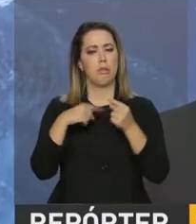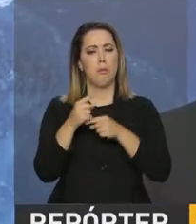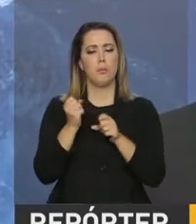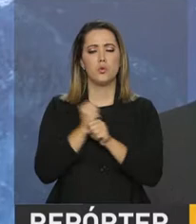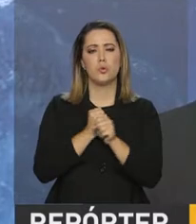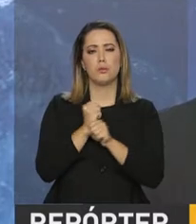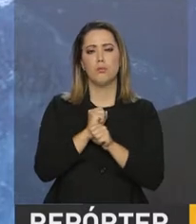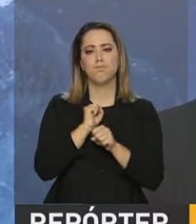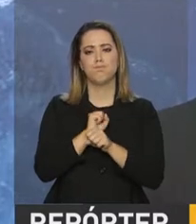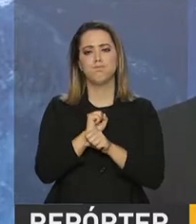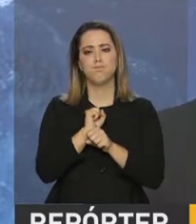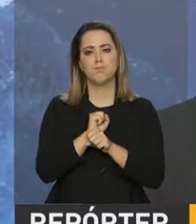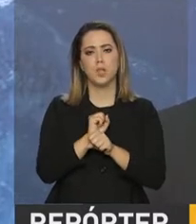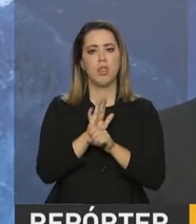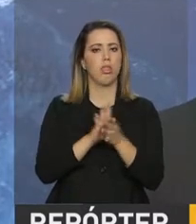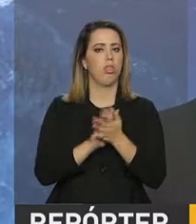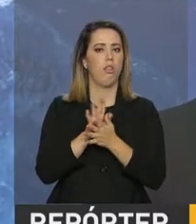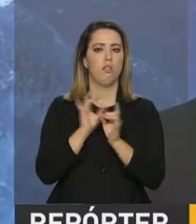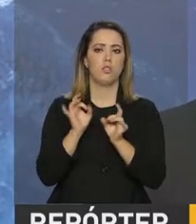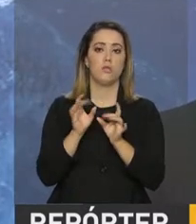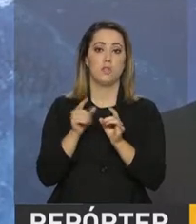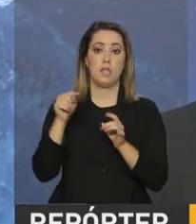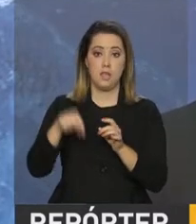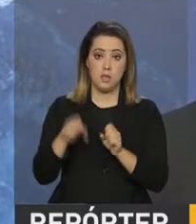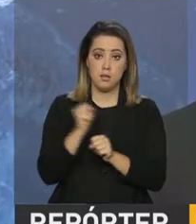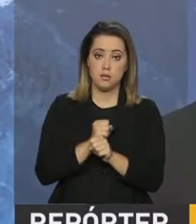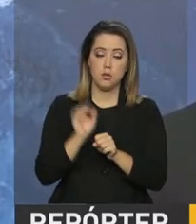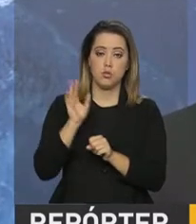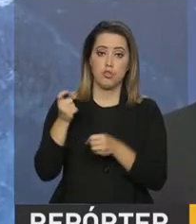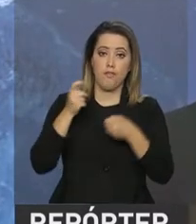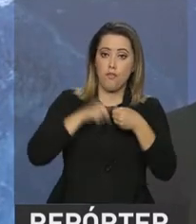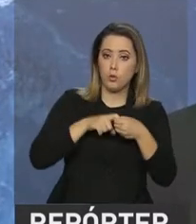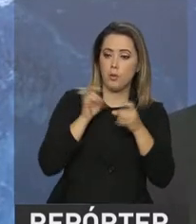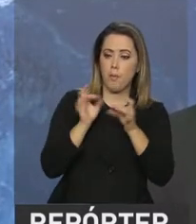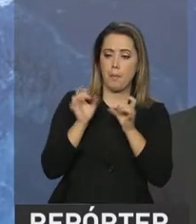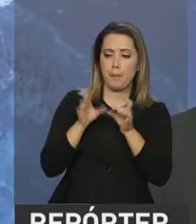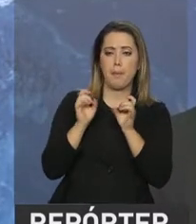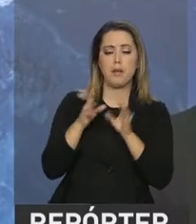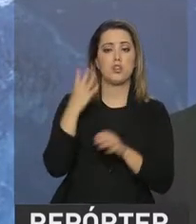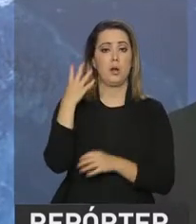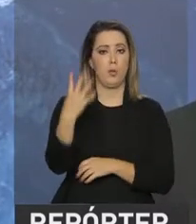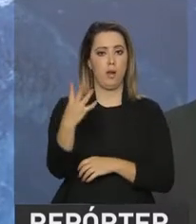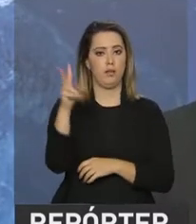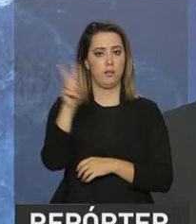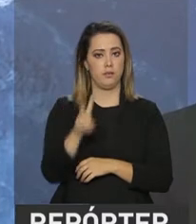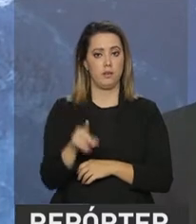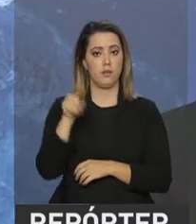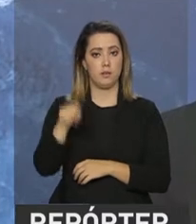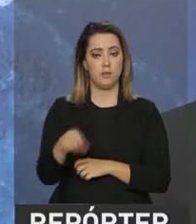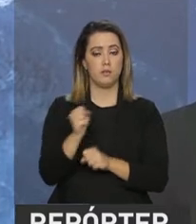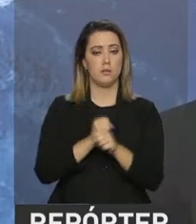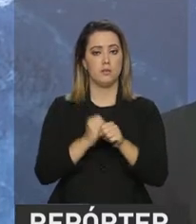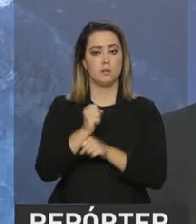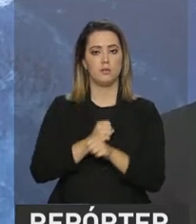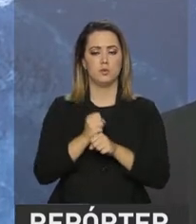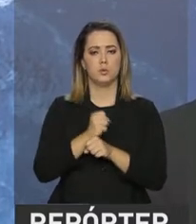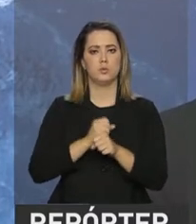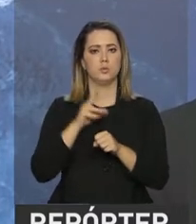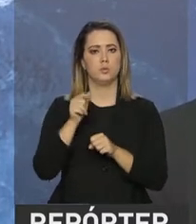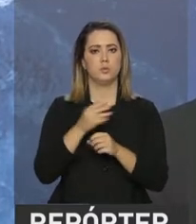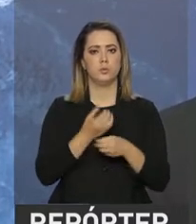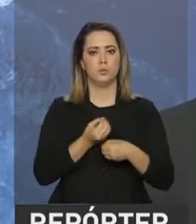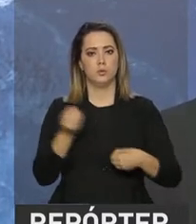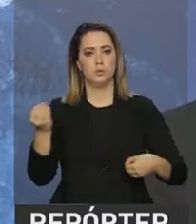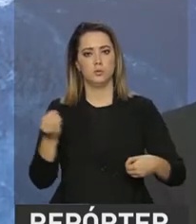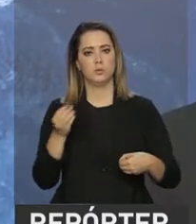nós conseguimos voltar a exportar esse ano. Já estamos no nosso quarto embarque, temos um embarque mensal de grandes quantidades de tubos de